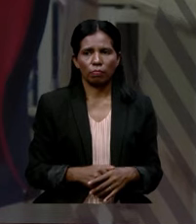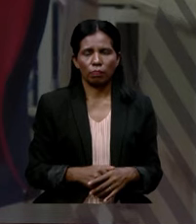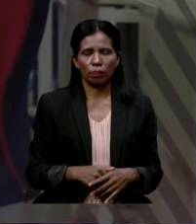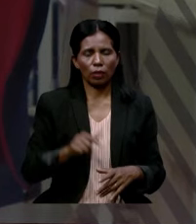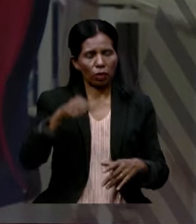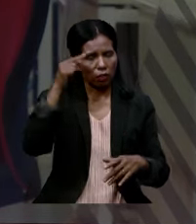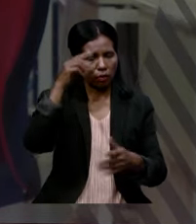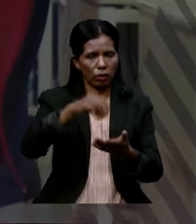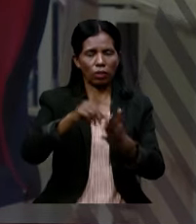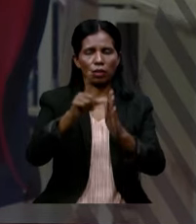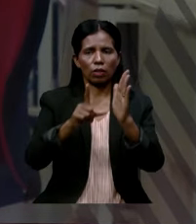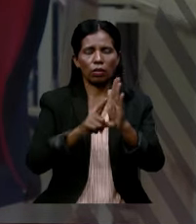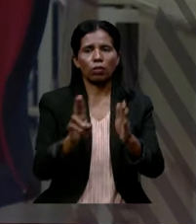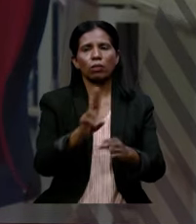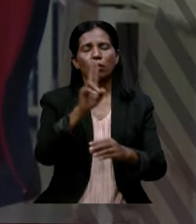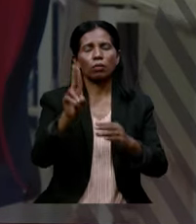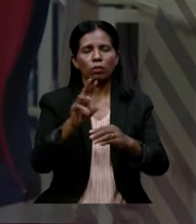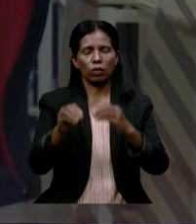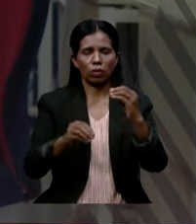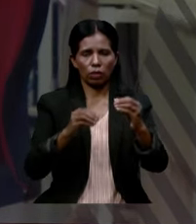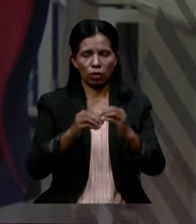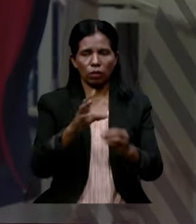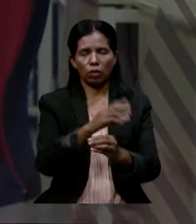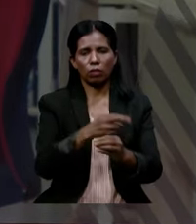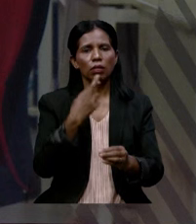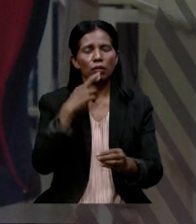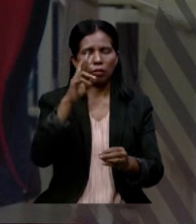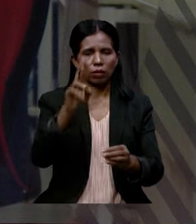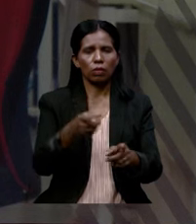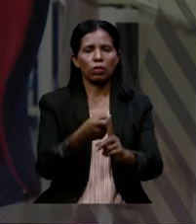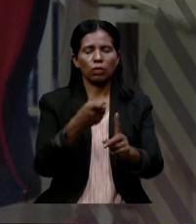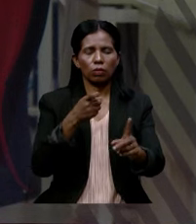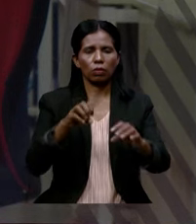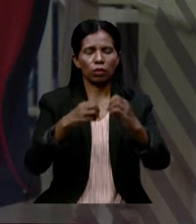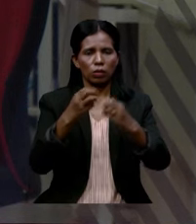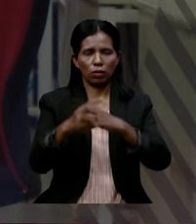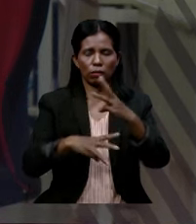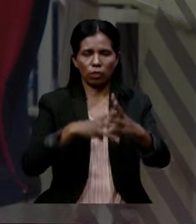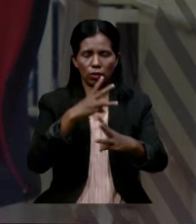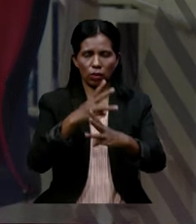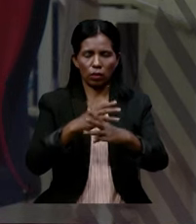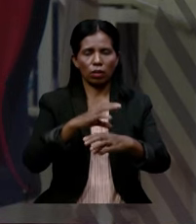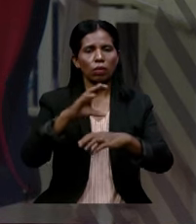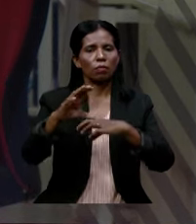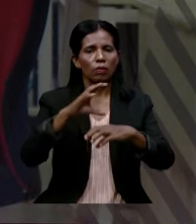Governo se cria lei com a utilização de pesticida, o de responde à exigência russa e Organização Mundial do Comércio.